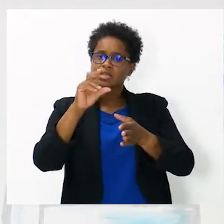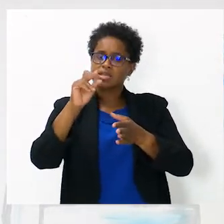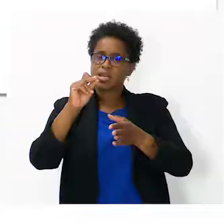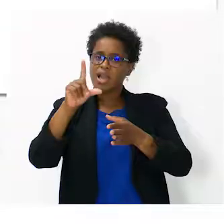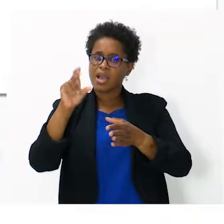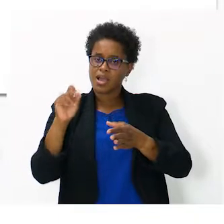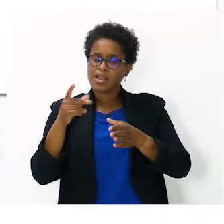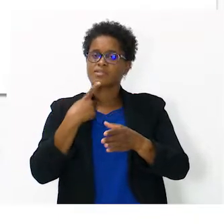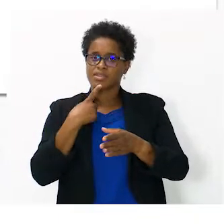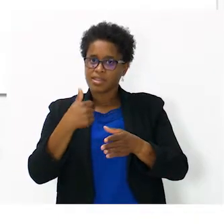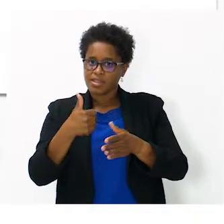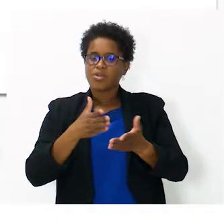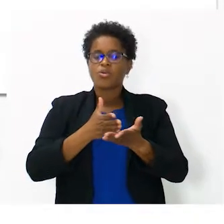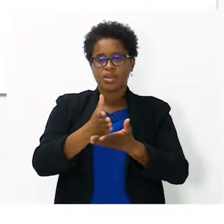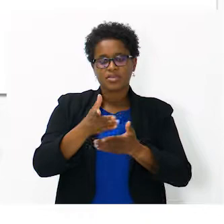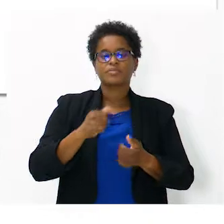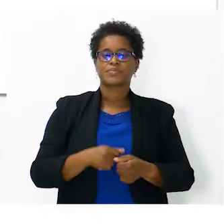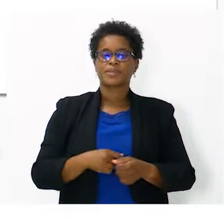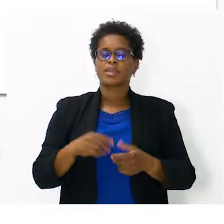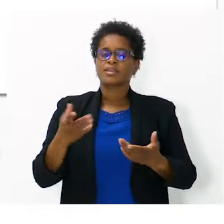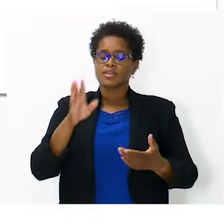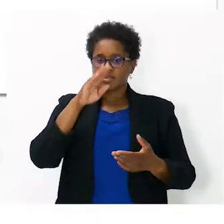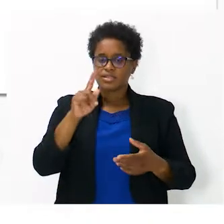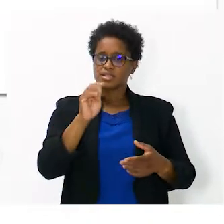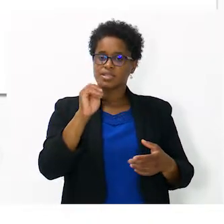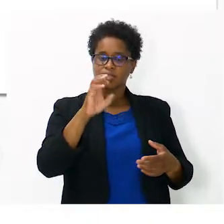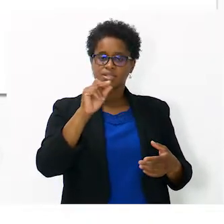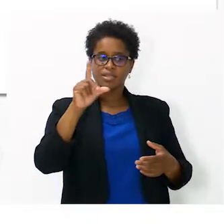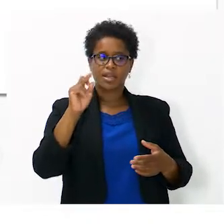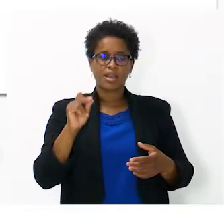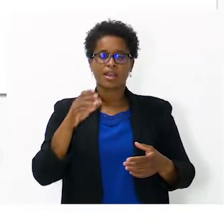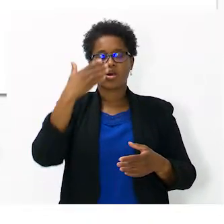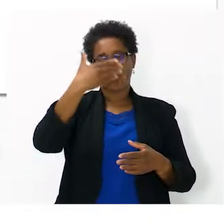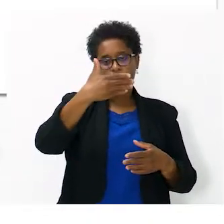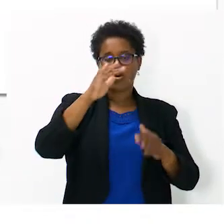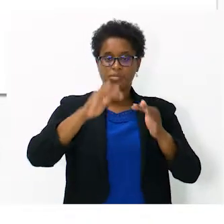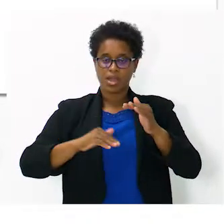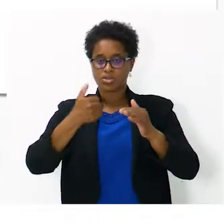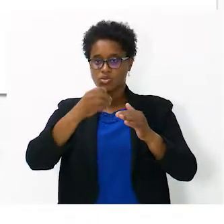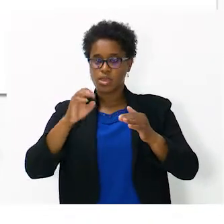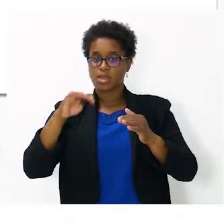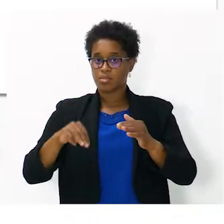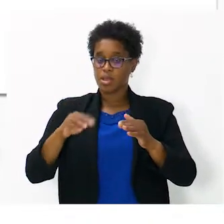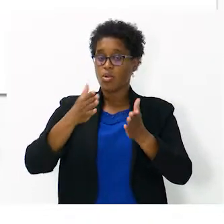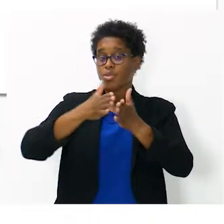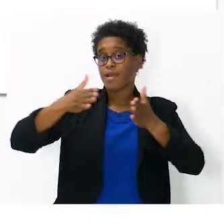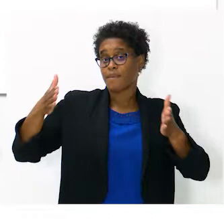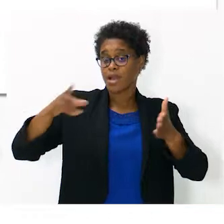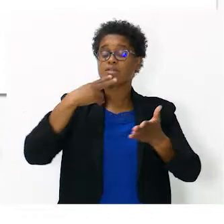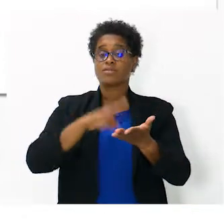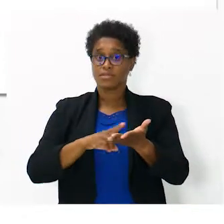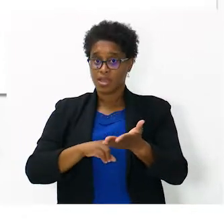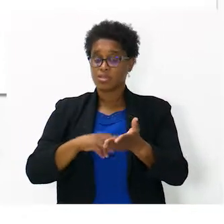ok? Continuando, no caso da escala 1 por 50.000, o tamanho